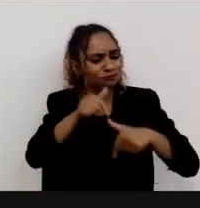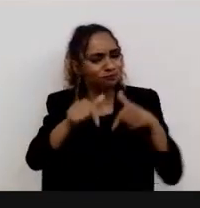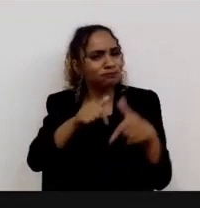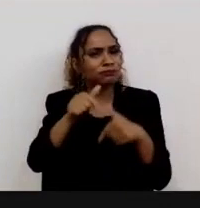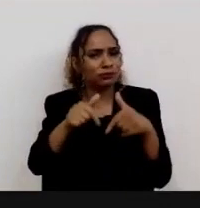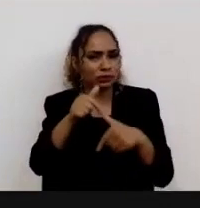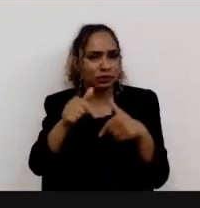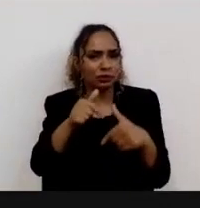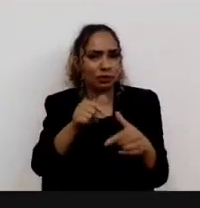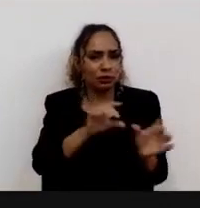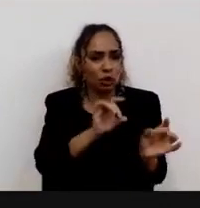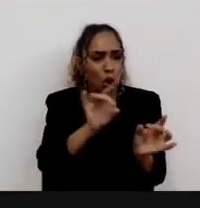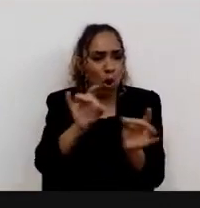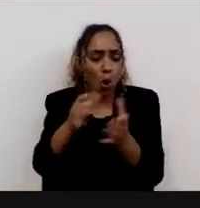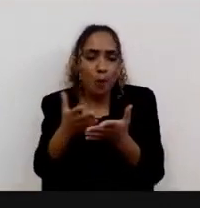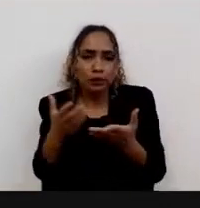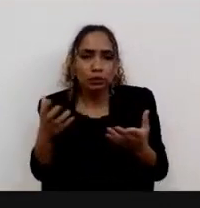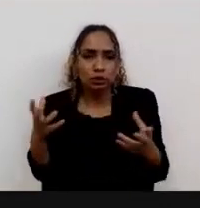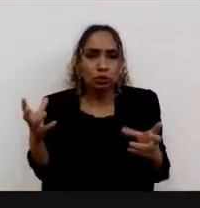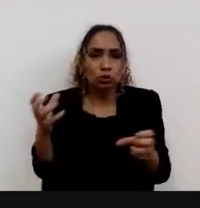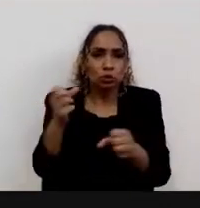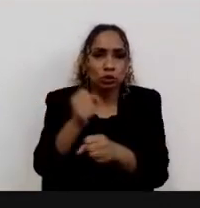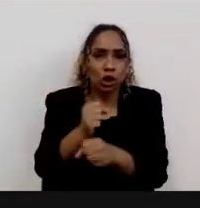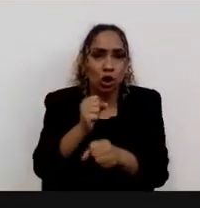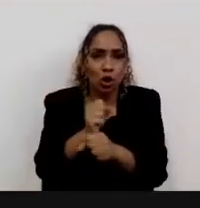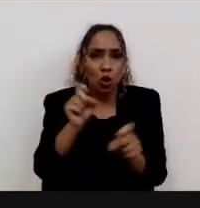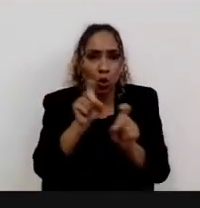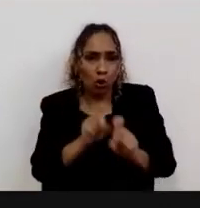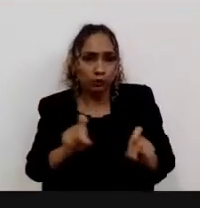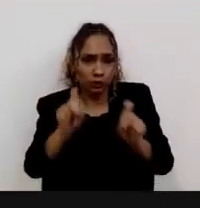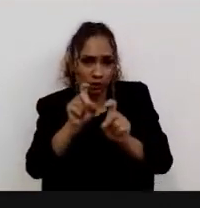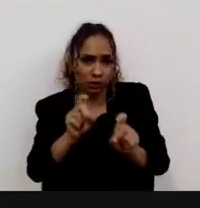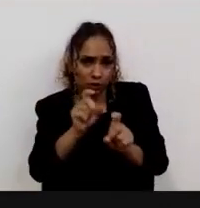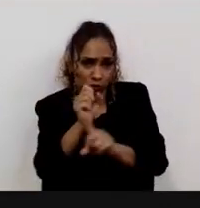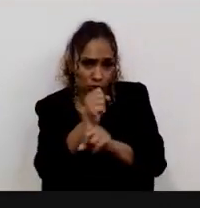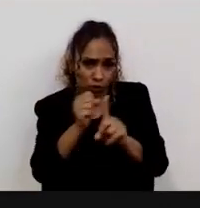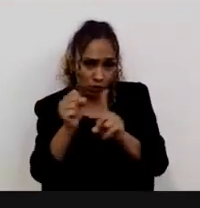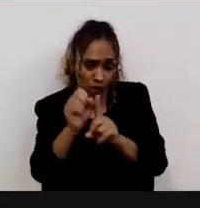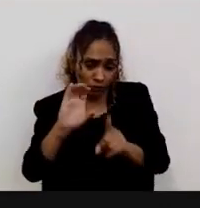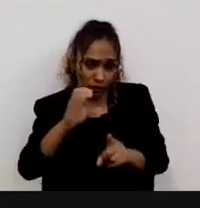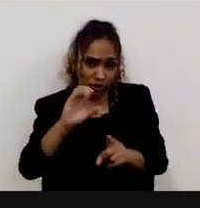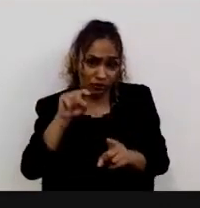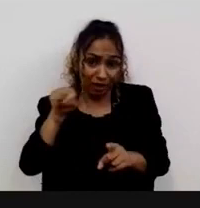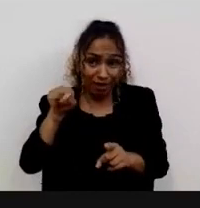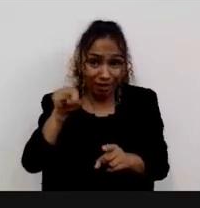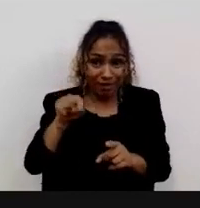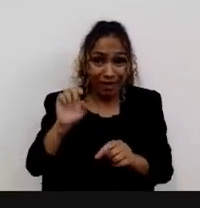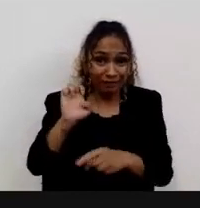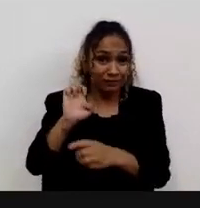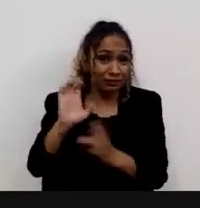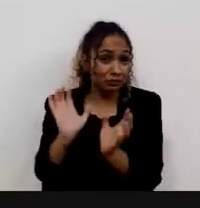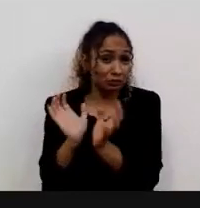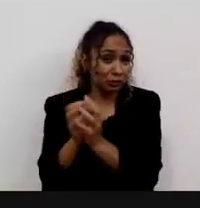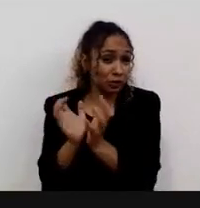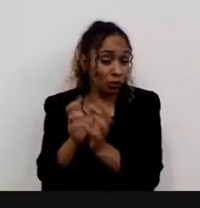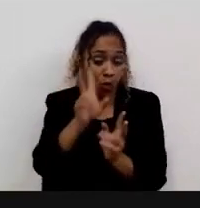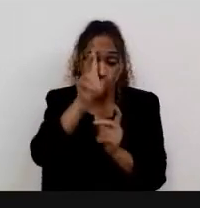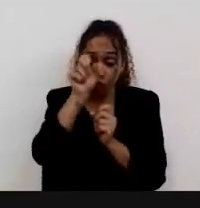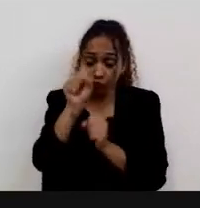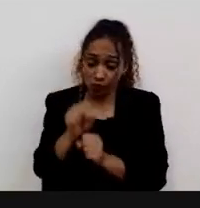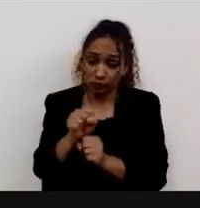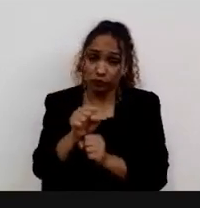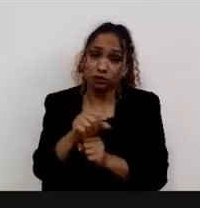né, com métodos quantitativos, com a chamada computação social científica, né, tá muito forte lá. E